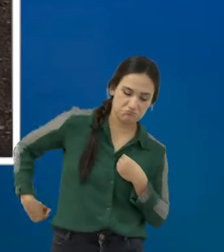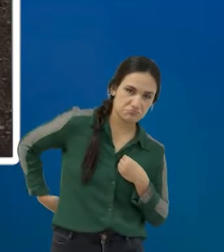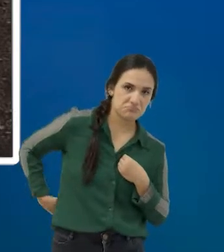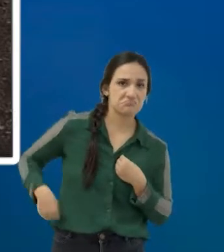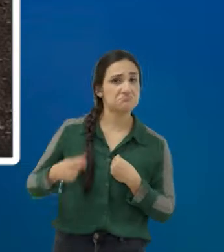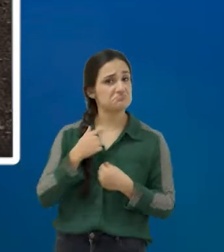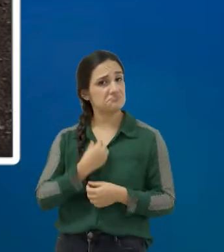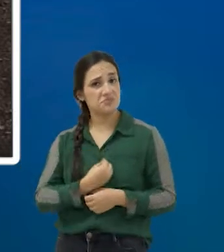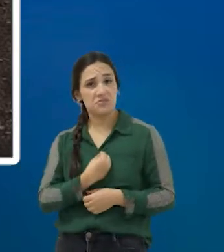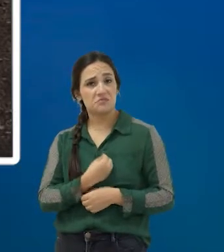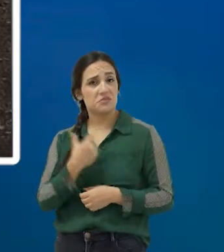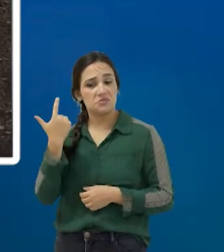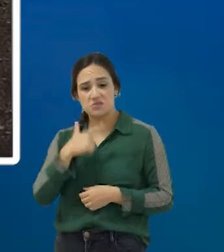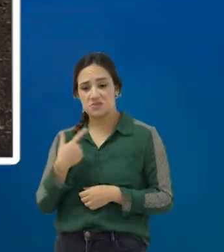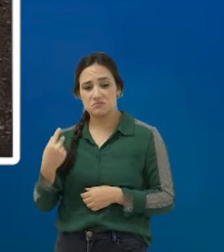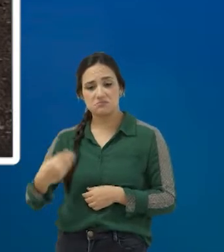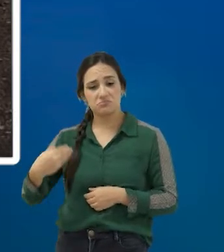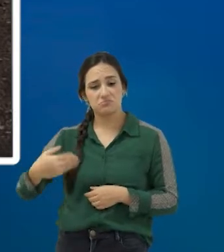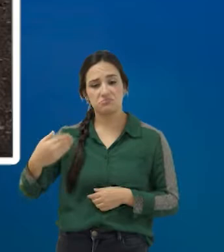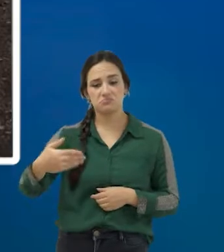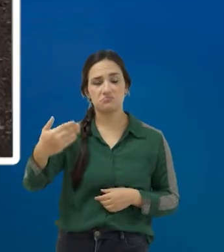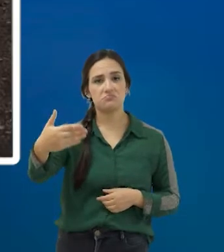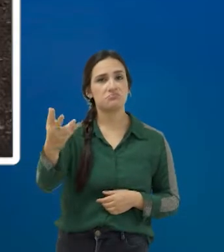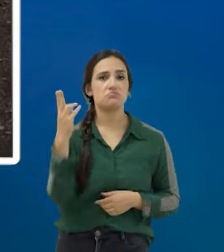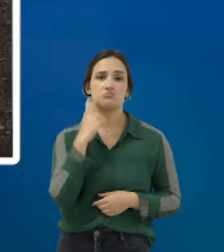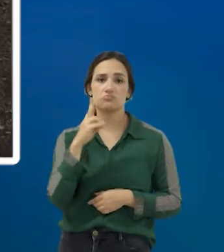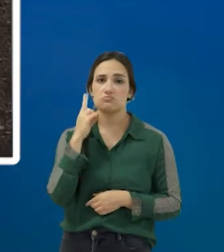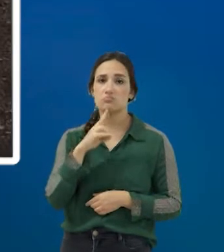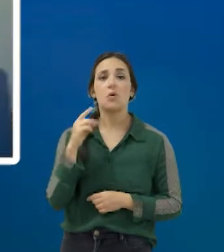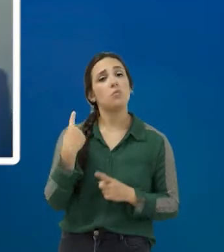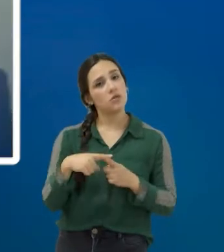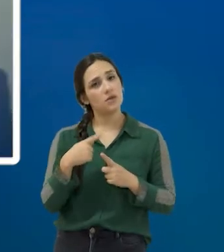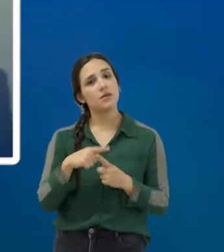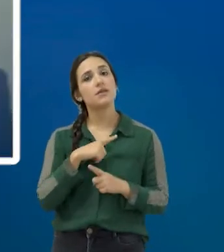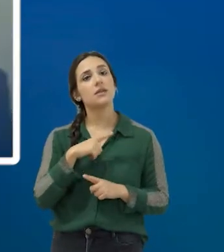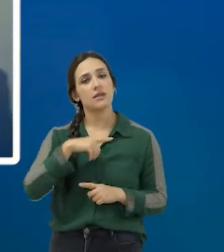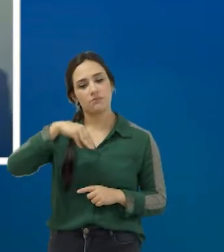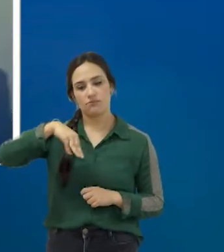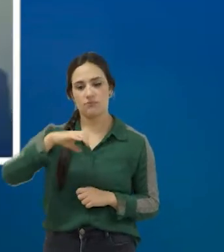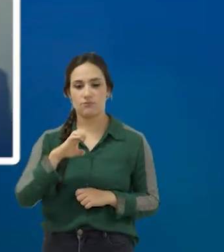sou um sobrevivente da leucemia, um transplantado de medula óssea.